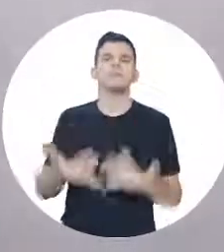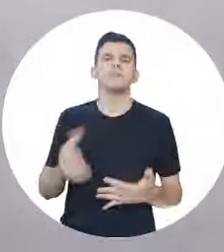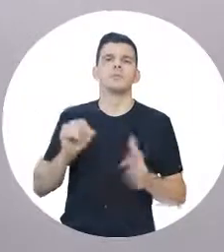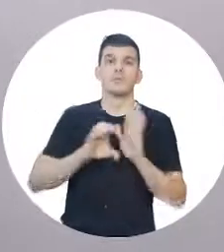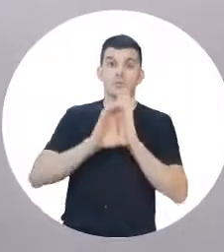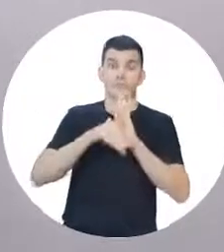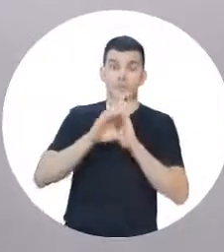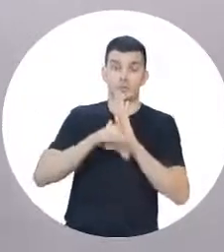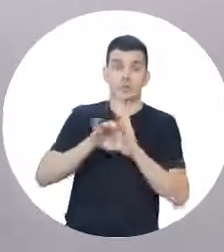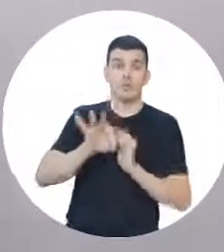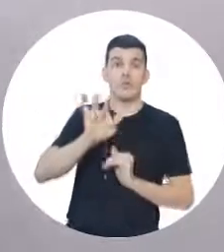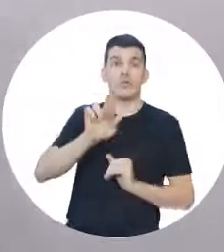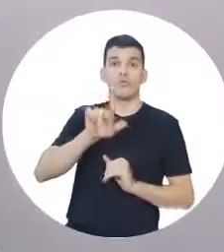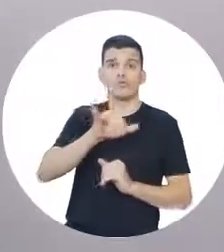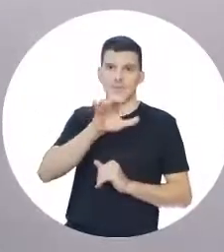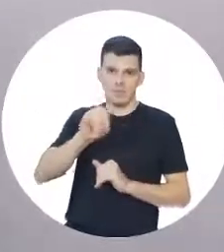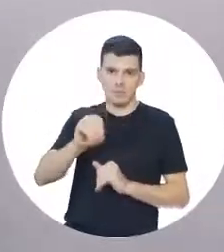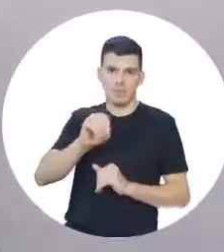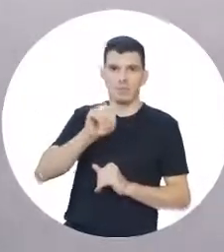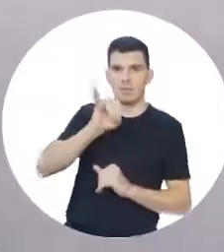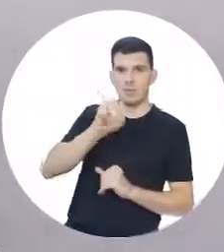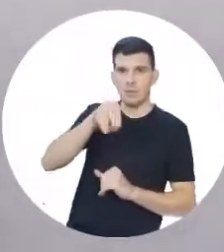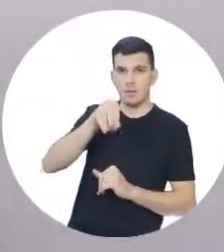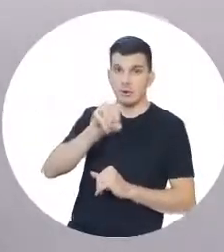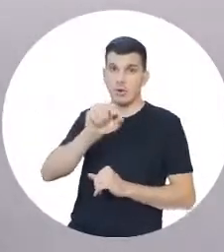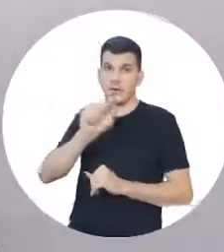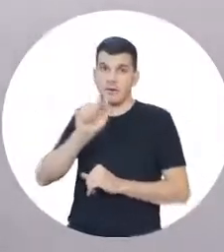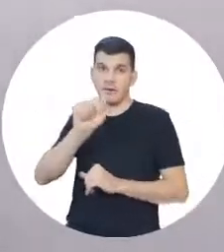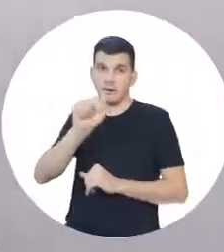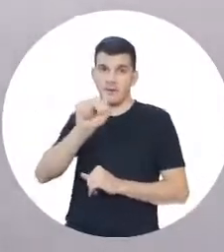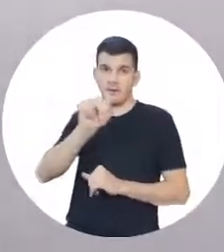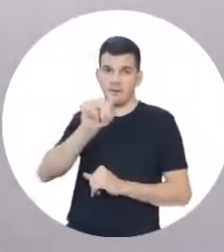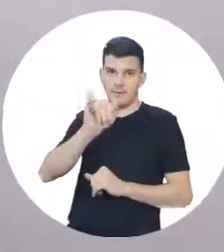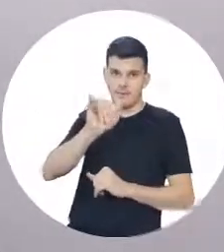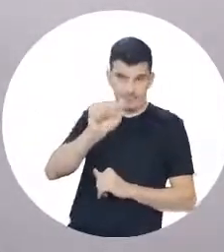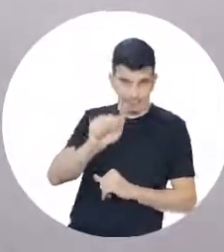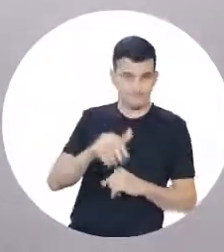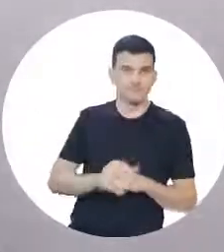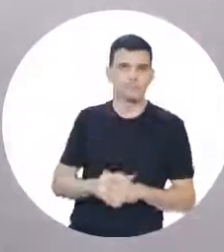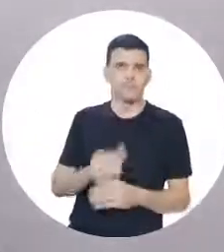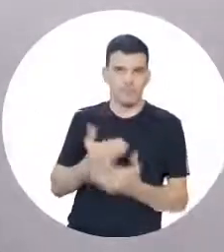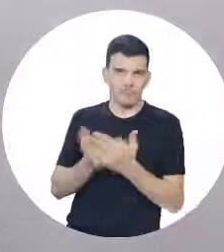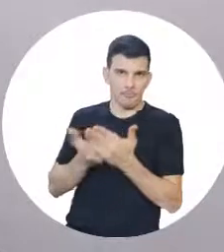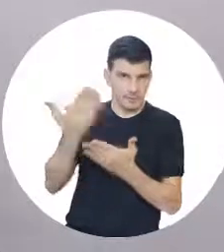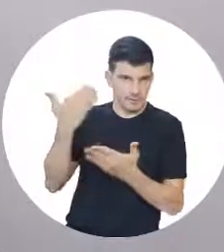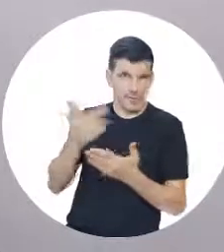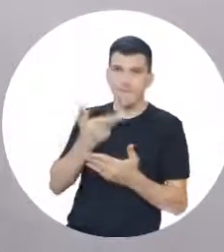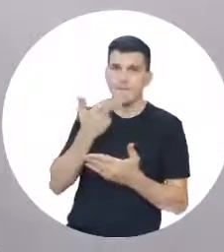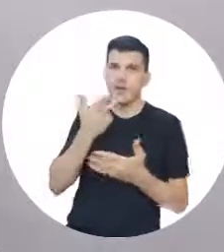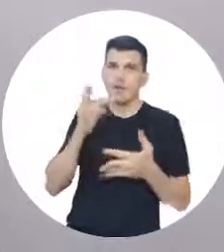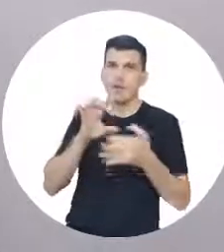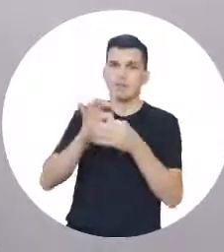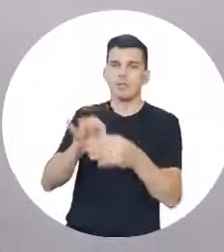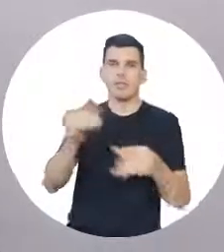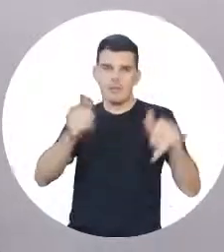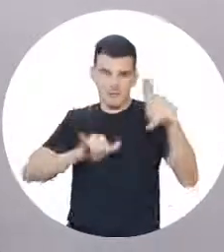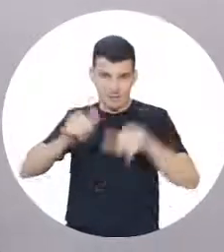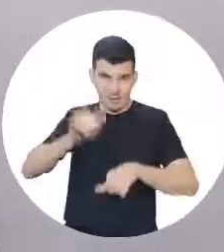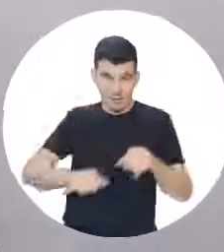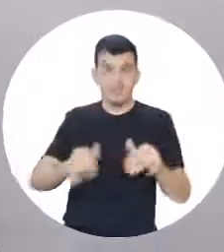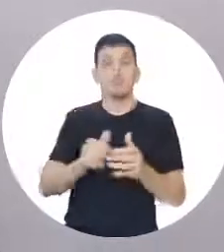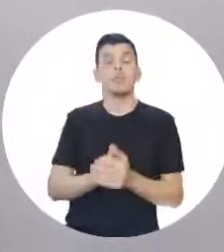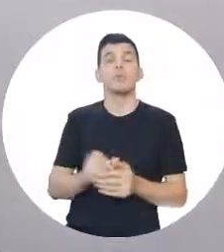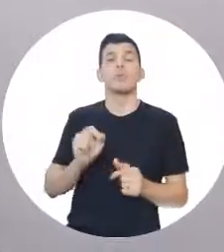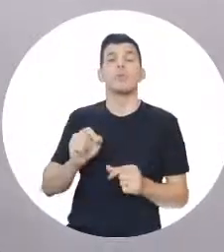trabalhar o conceito de funções inorgânicas. Aula passada, relembrando, a gente trabalhou ligações químicas. Vimos todas as diferenças entre